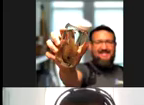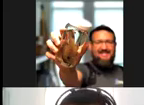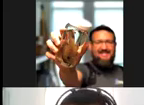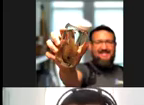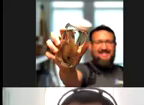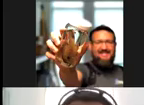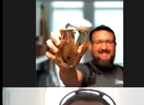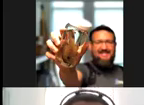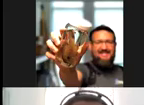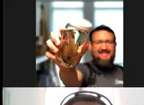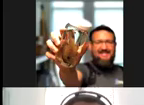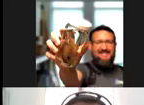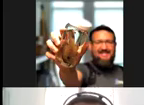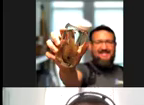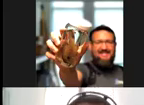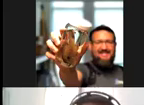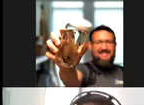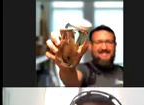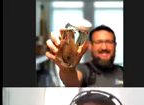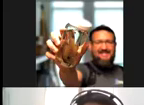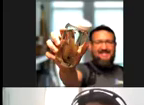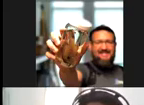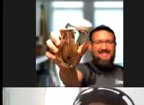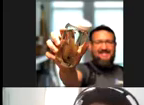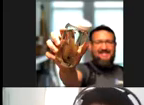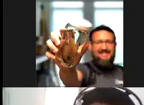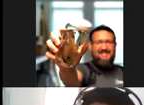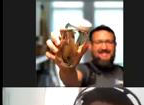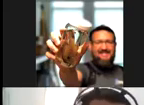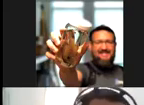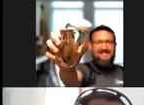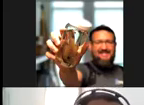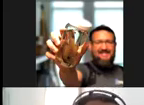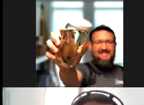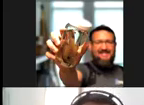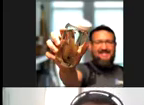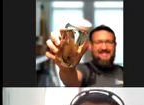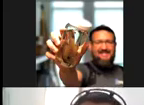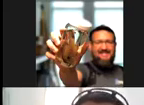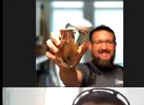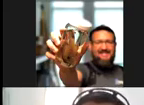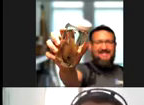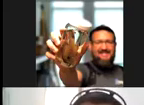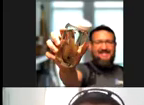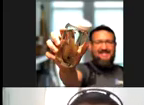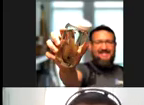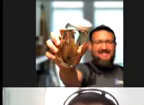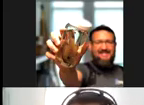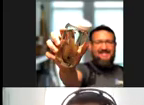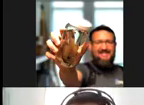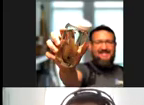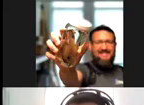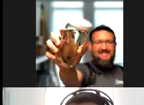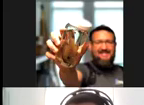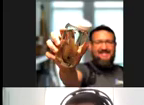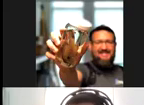acho que semana passada, eles tiveram uma reunião, no início dessa semana, né? E aí o Caiado optou por